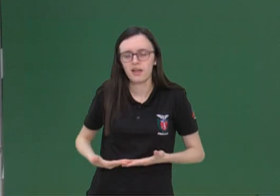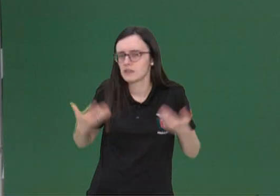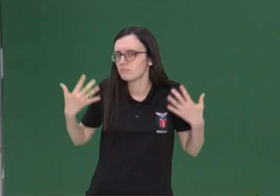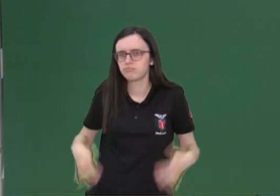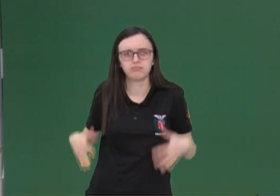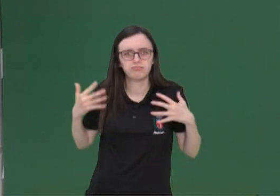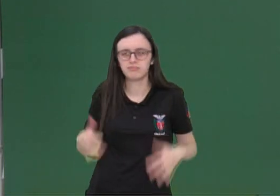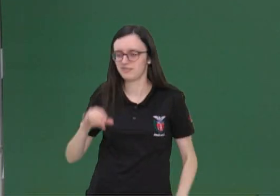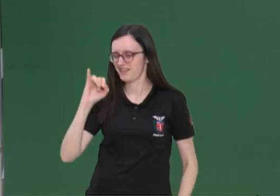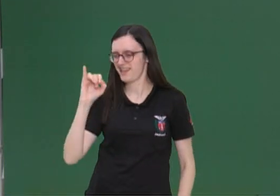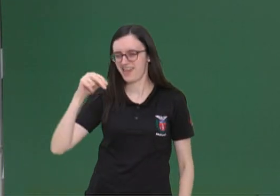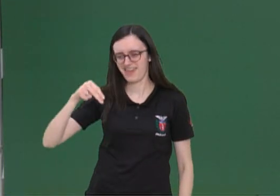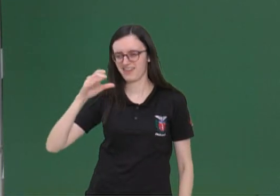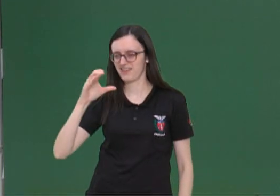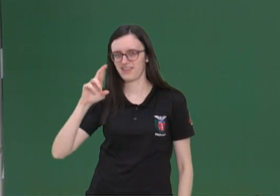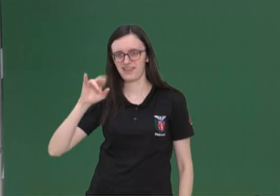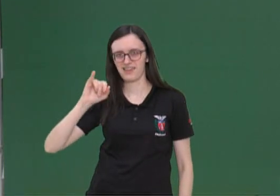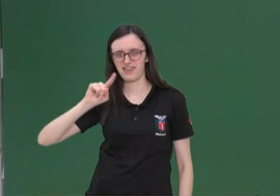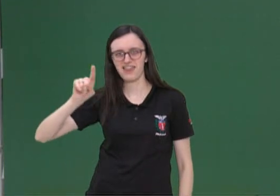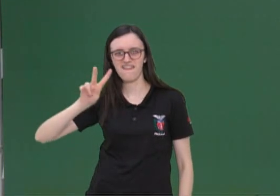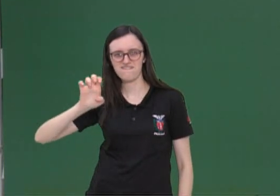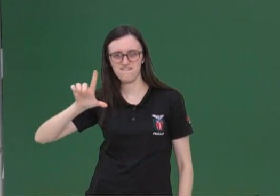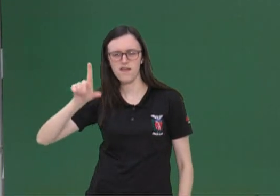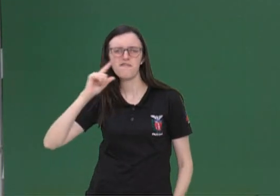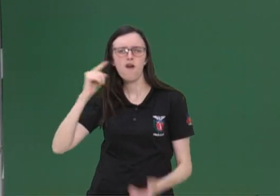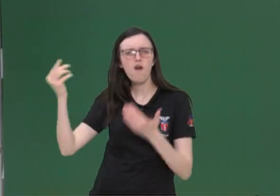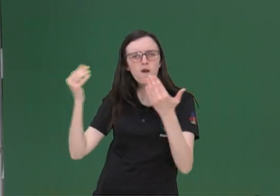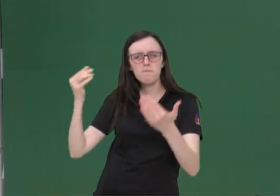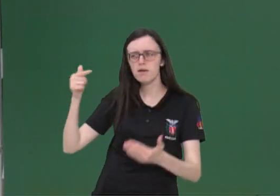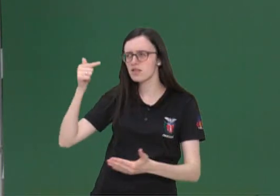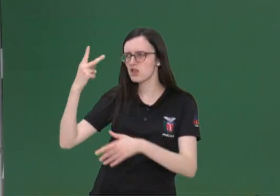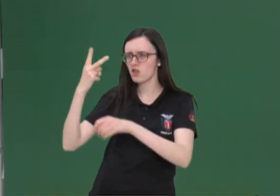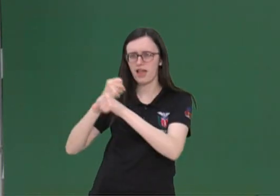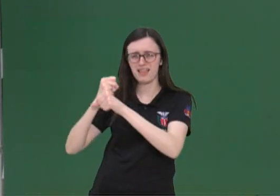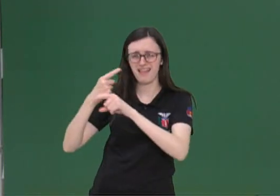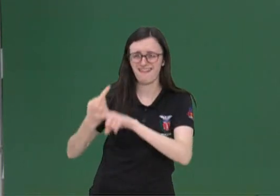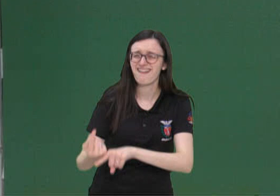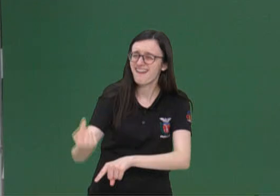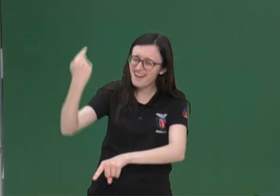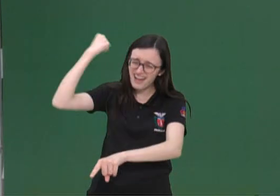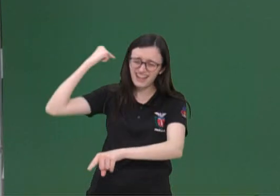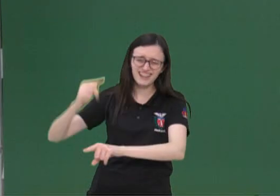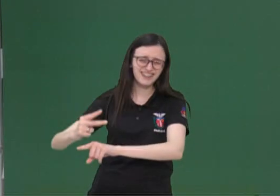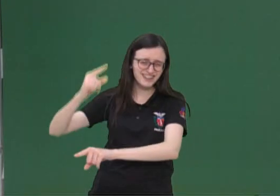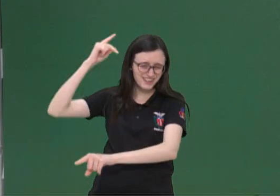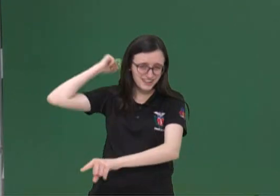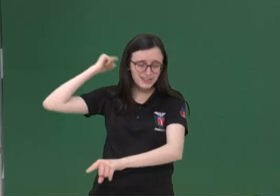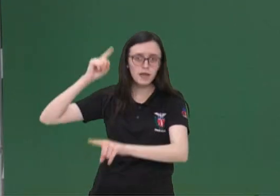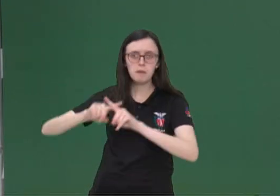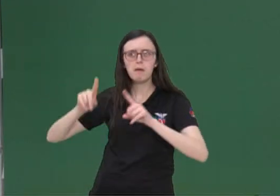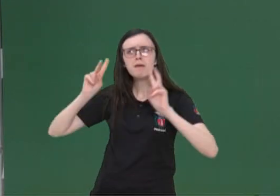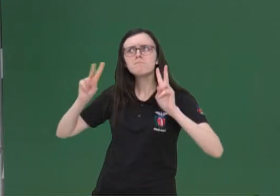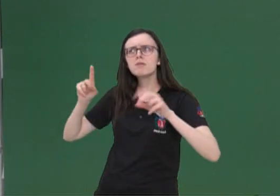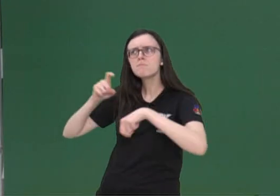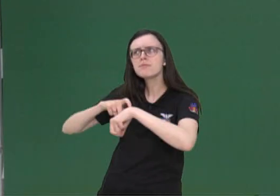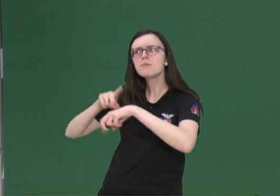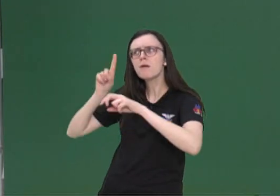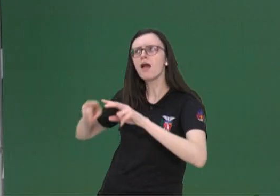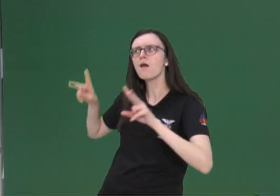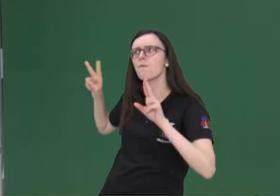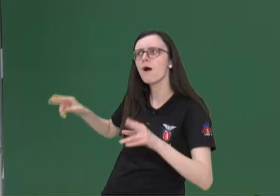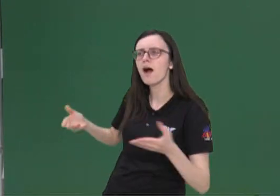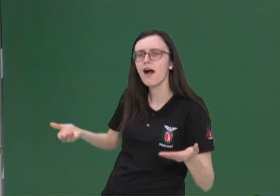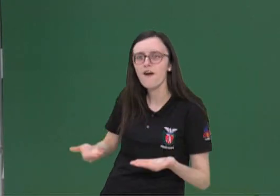né? Essa comparação dos 72 anos, né, uma coisa mais antiga, dizendo que ela tem